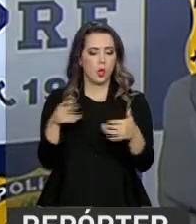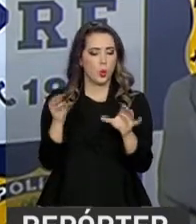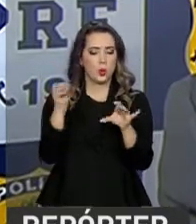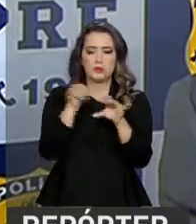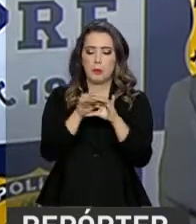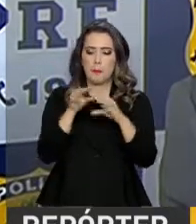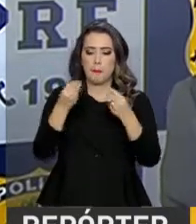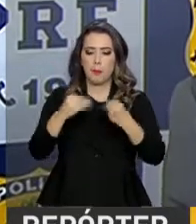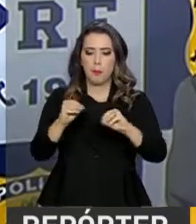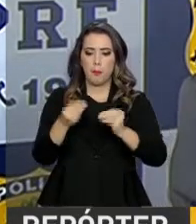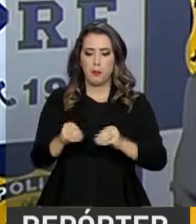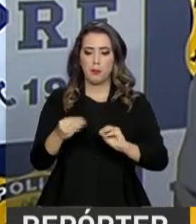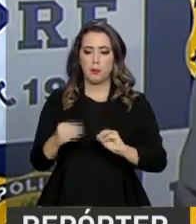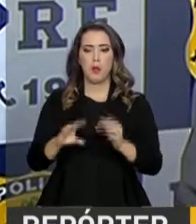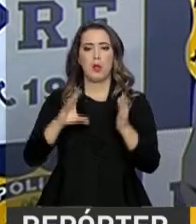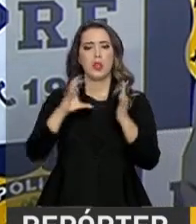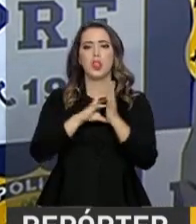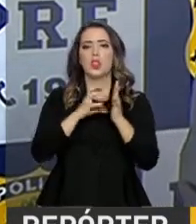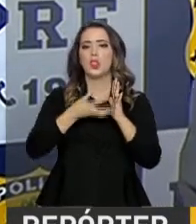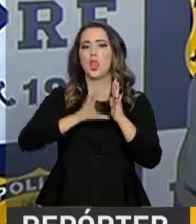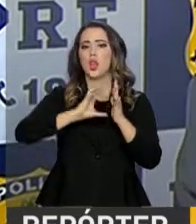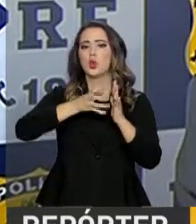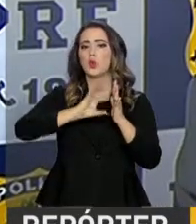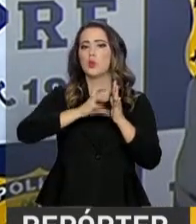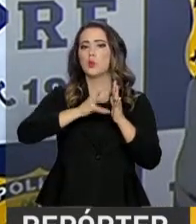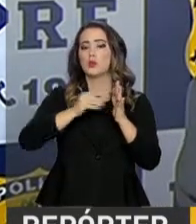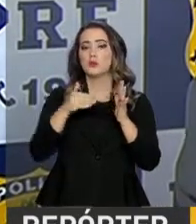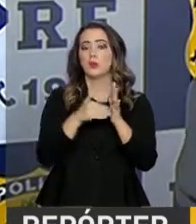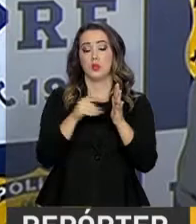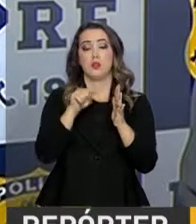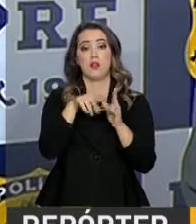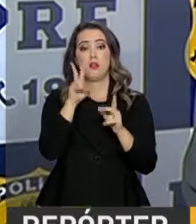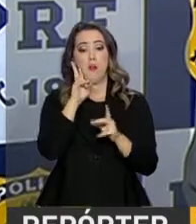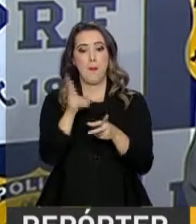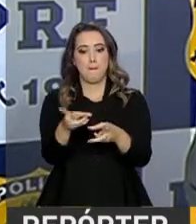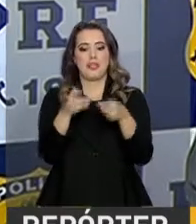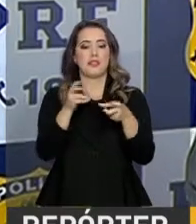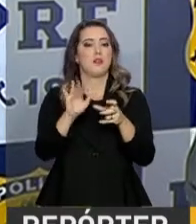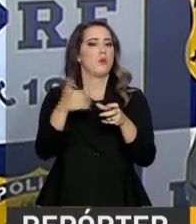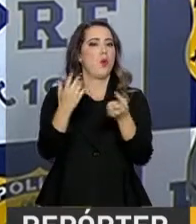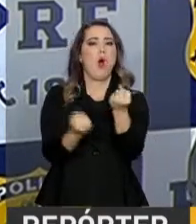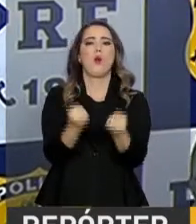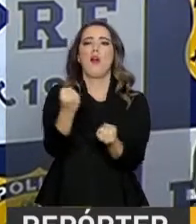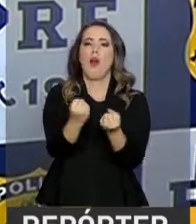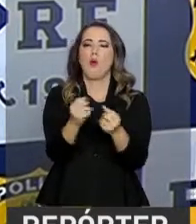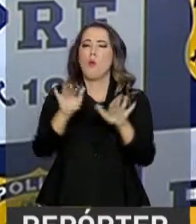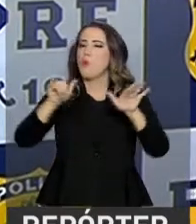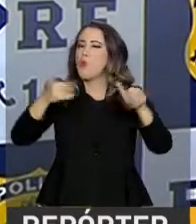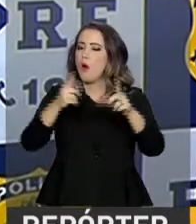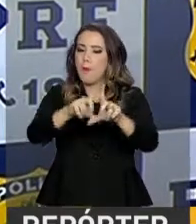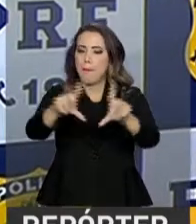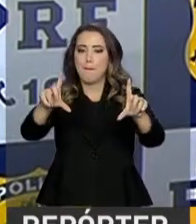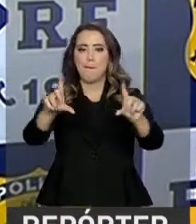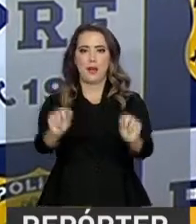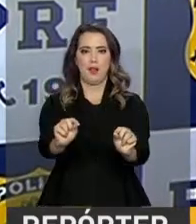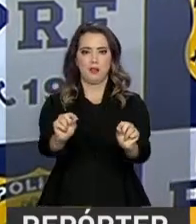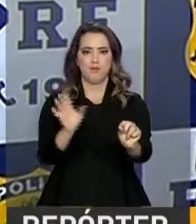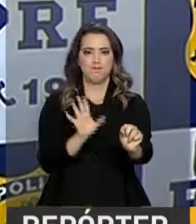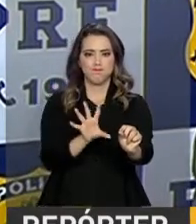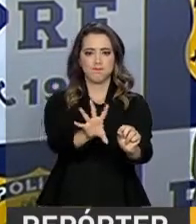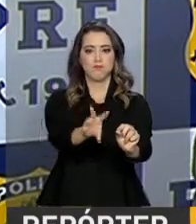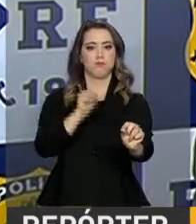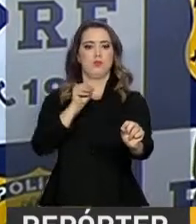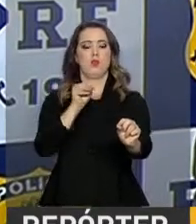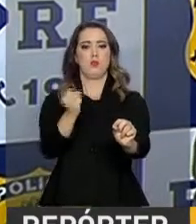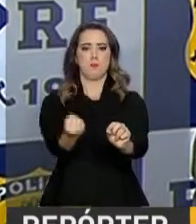basicamente uma câmera que faz a leitura das características daquele veículo e da placa passa aqueles dados imediatamente